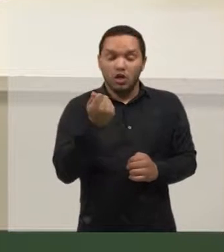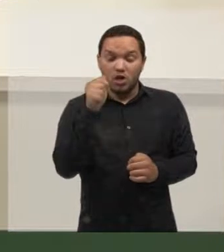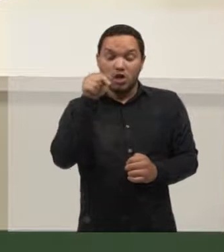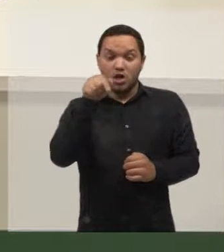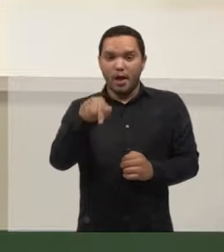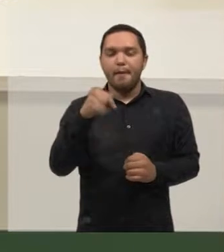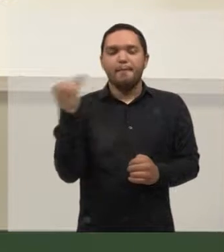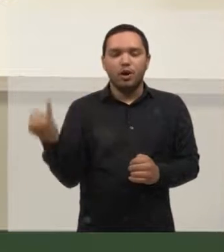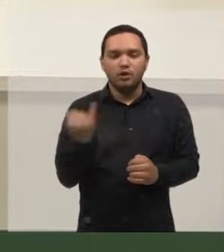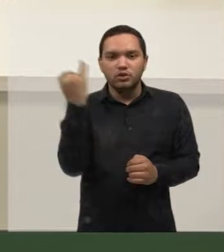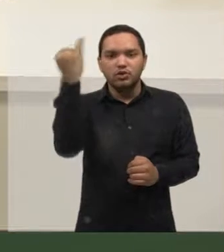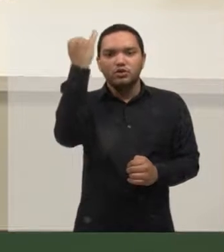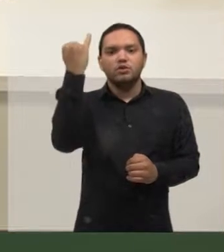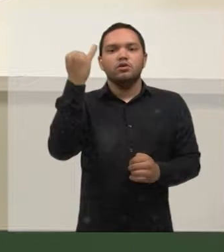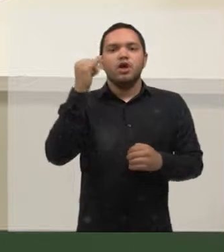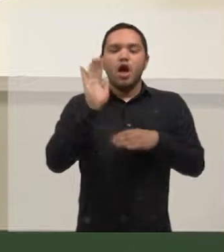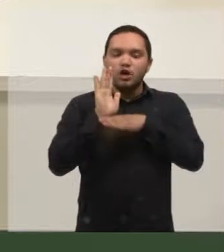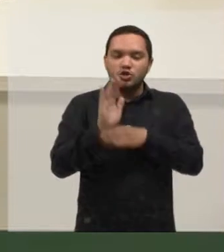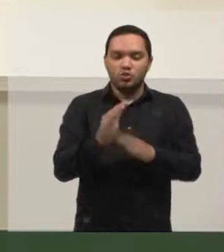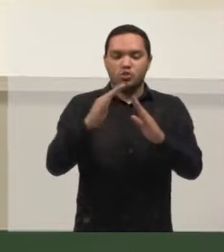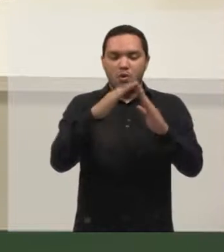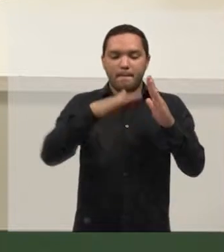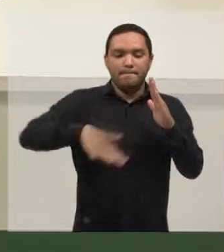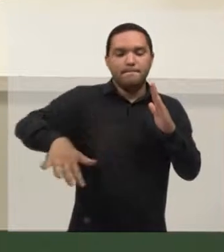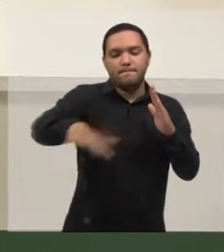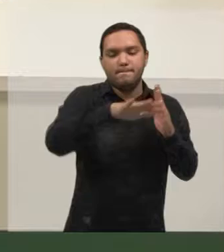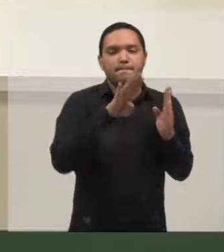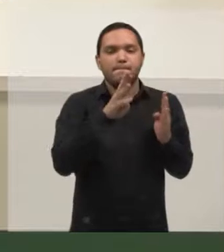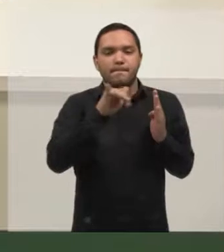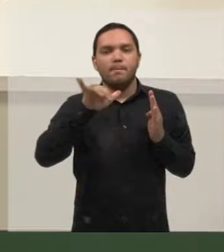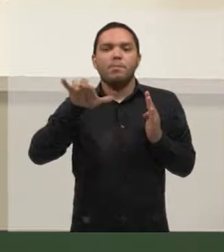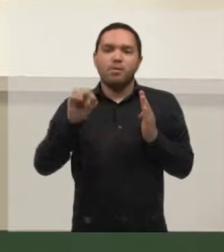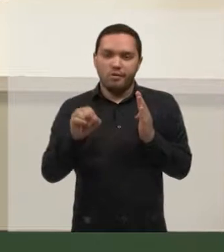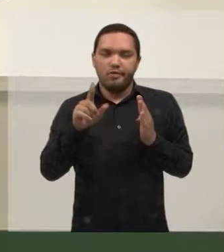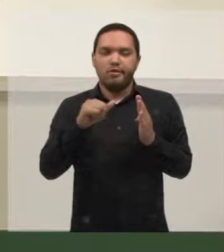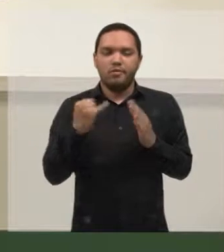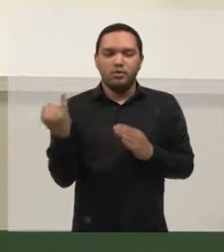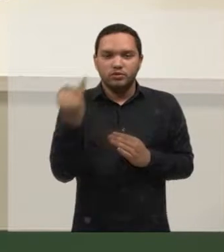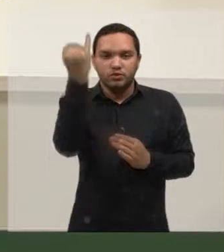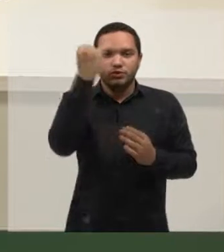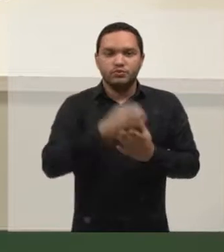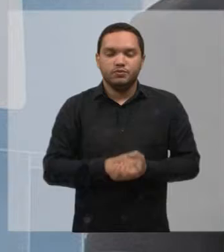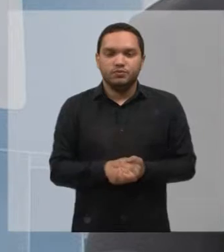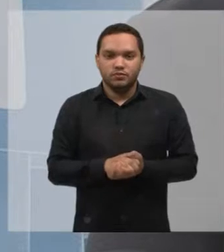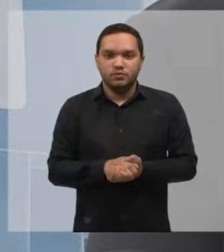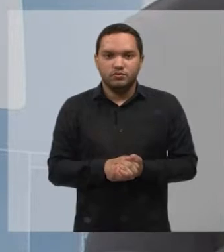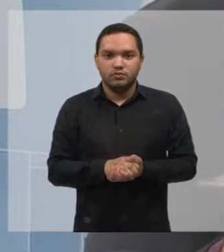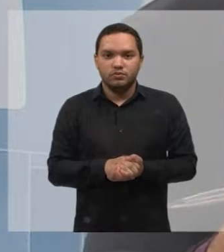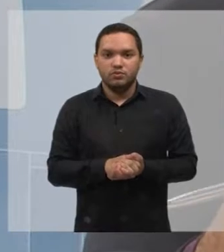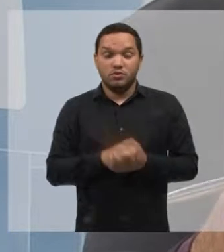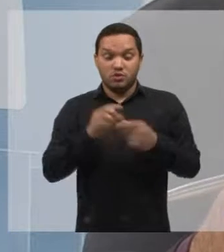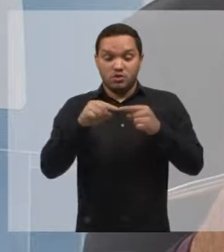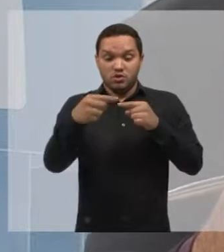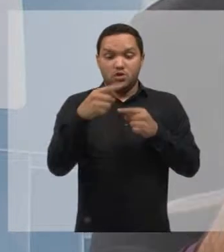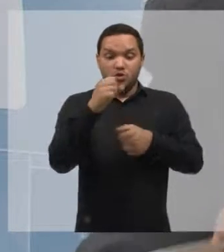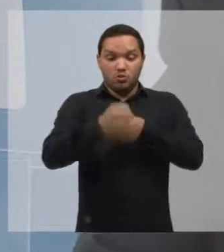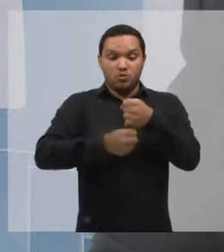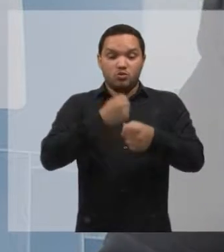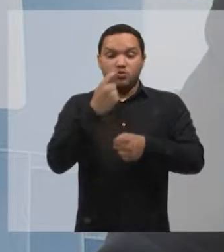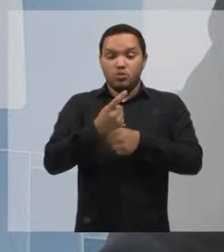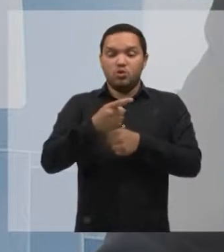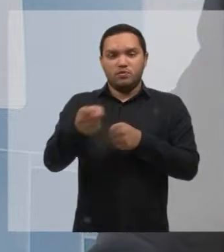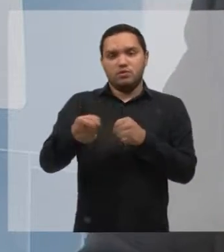que é para o bairro um equipamento como esse. Então, se você depois de 1 ano consegue fazer essa